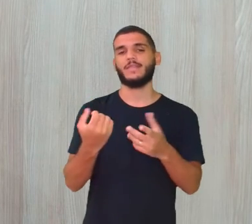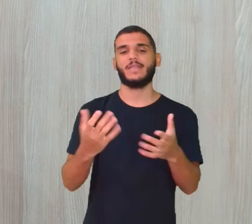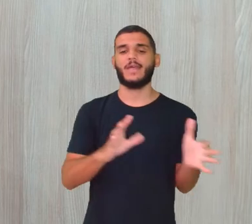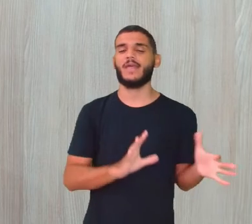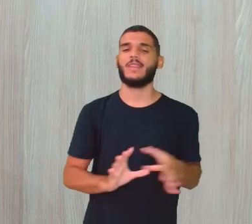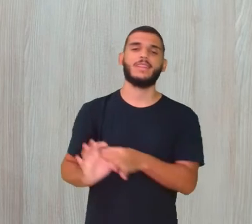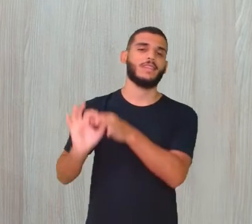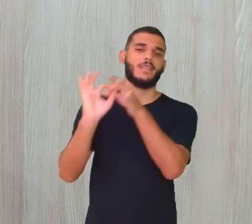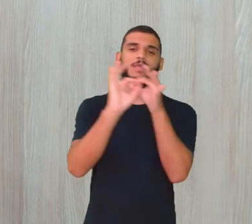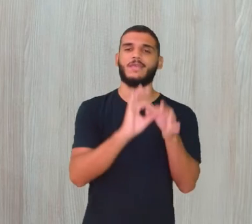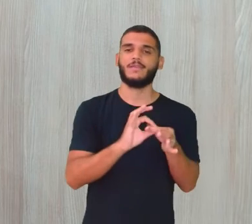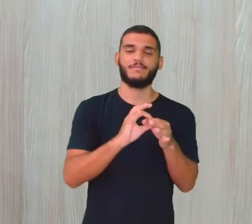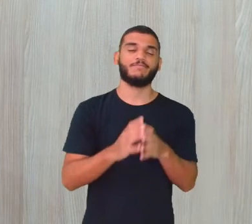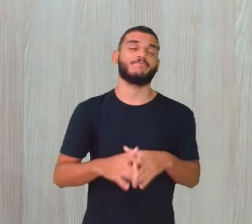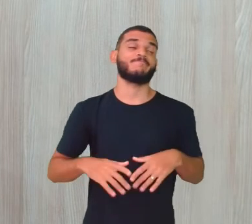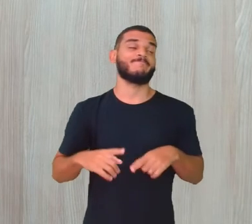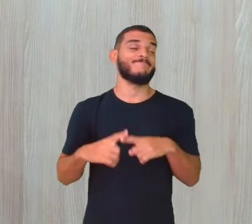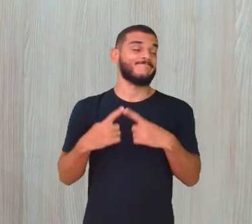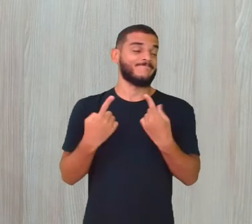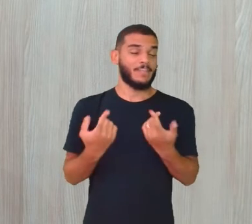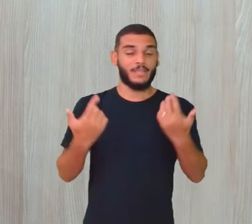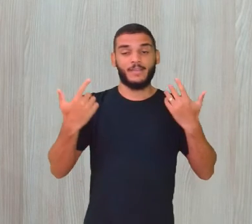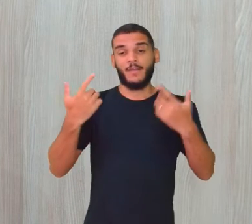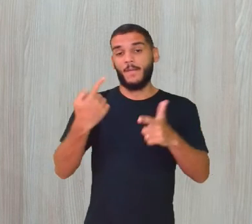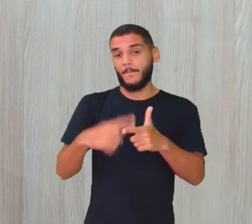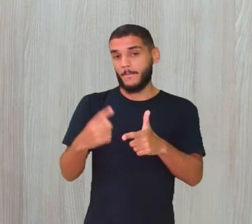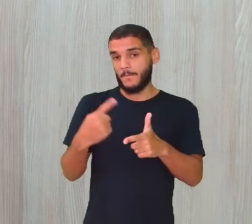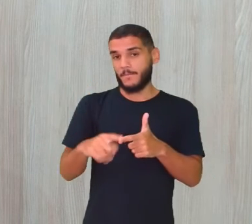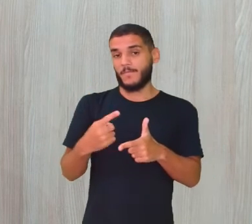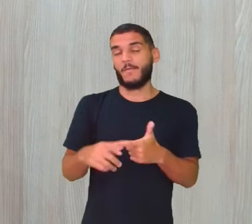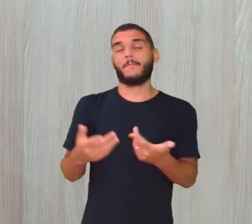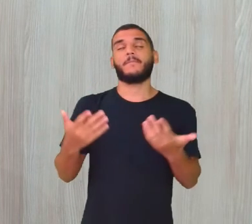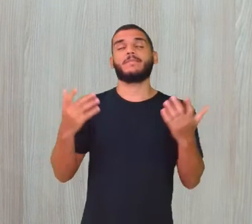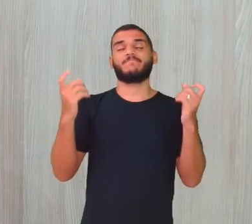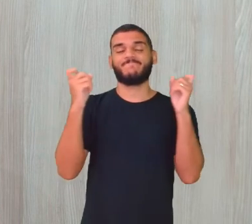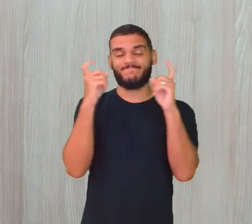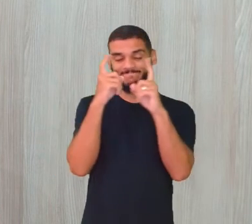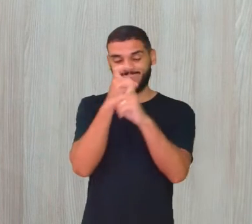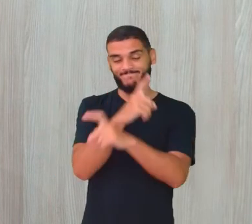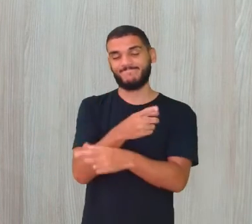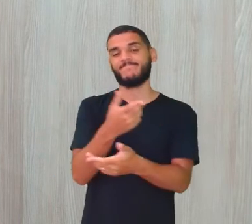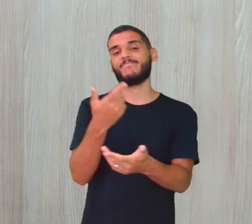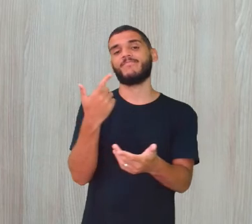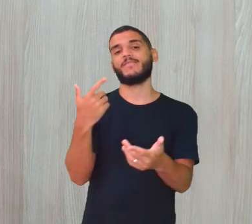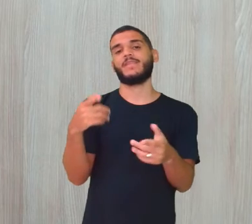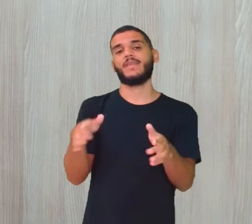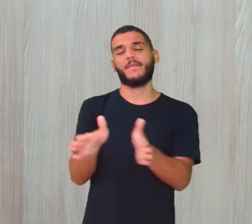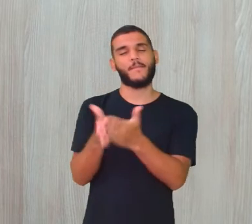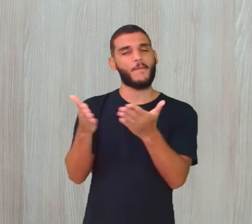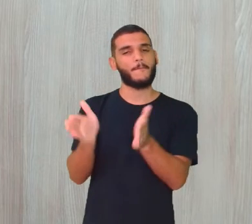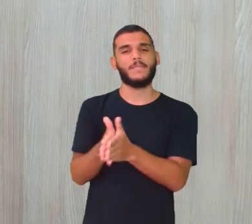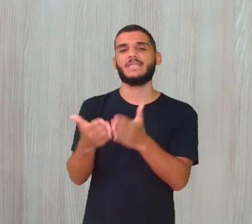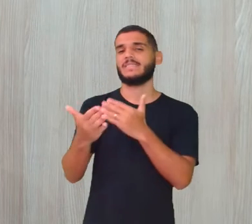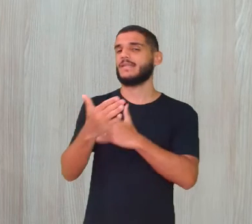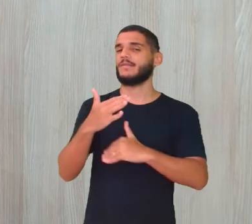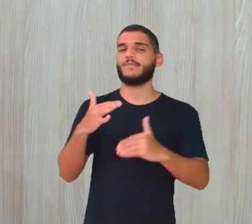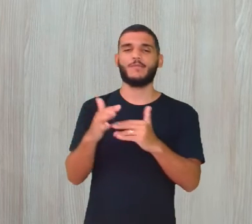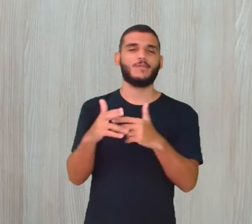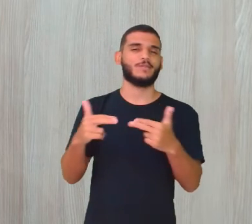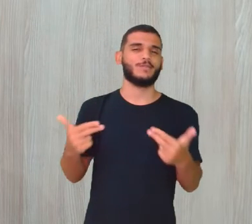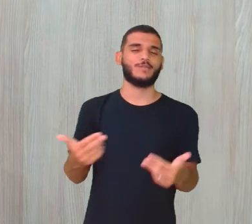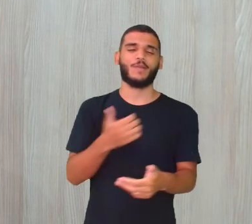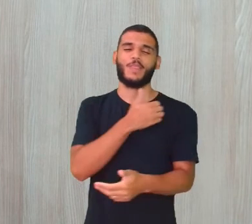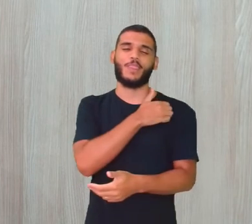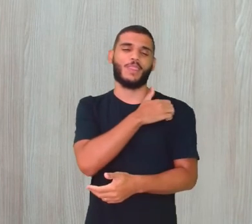gente não sanar, né, essa questão de injustiça social, pobreza, tudo isso,